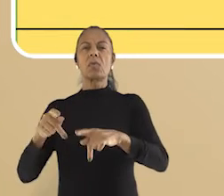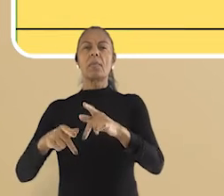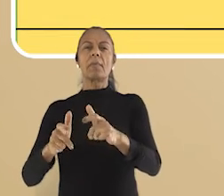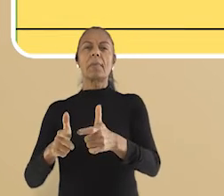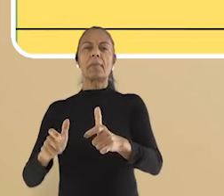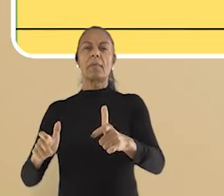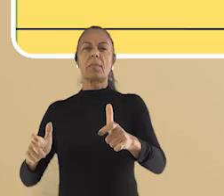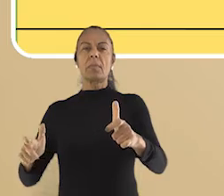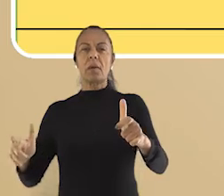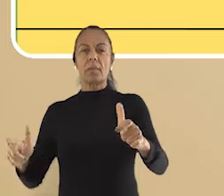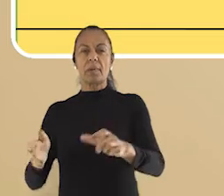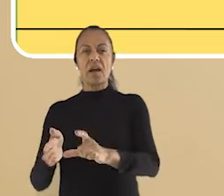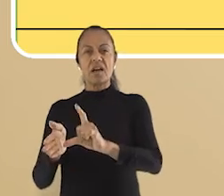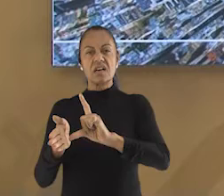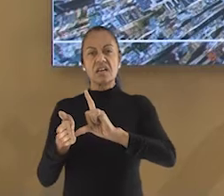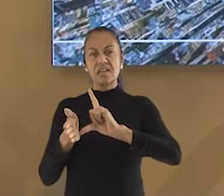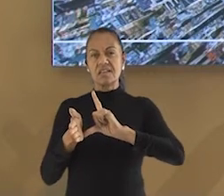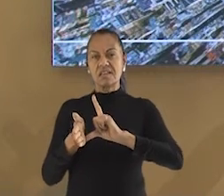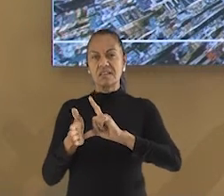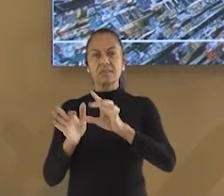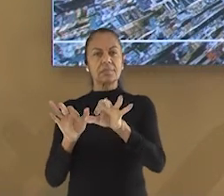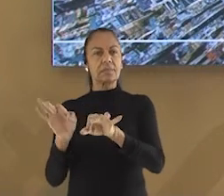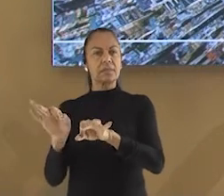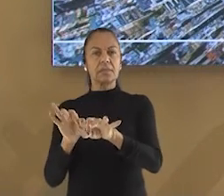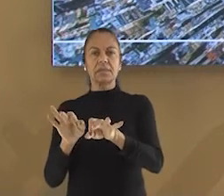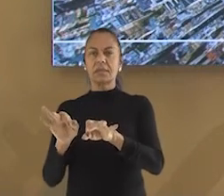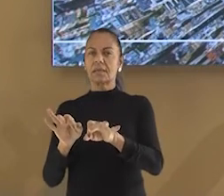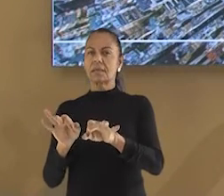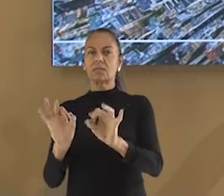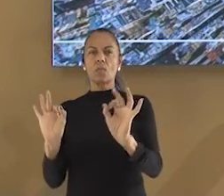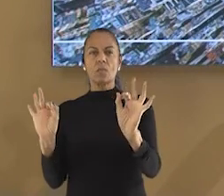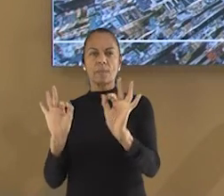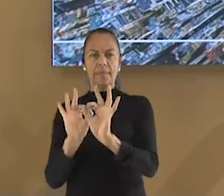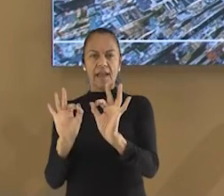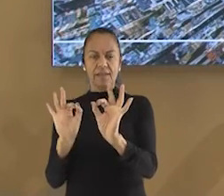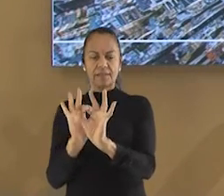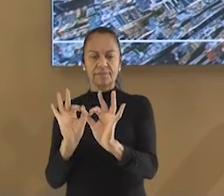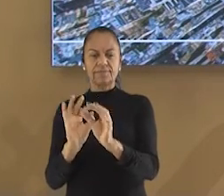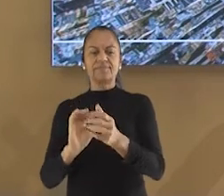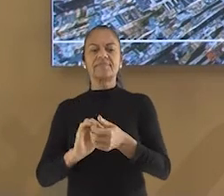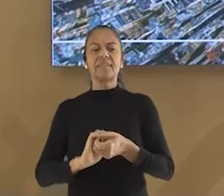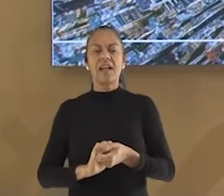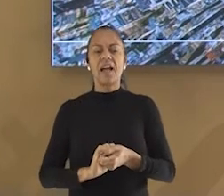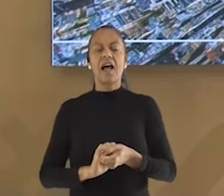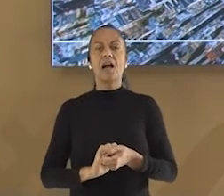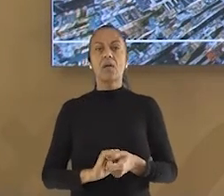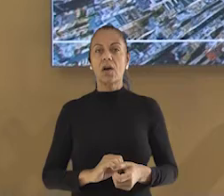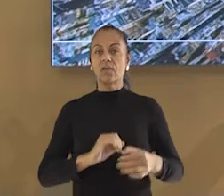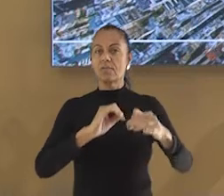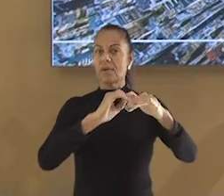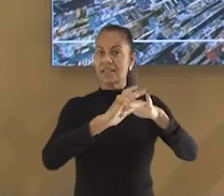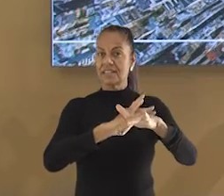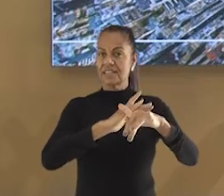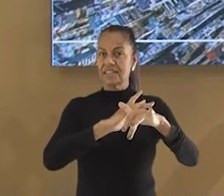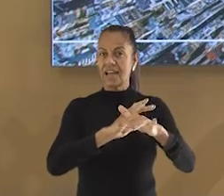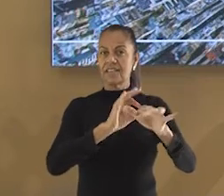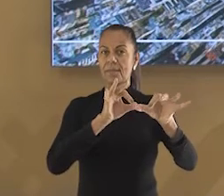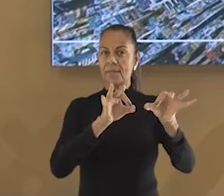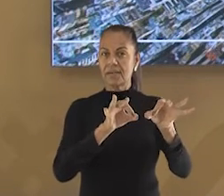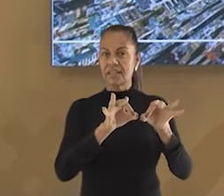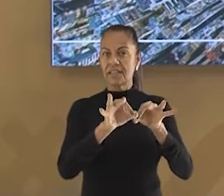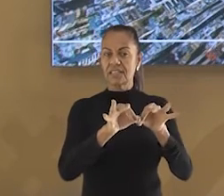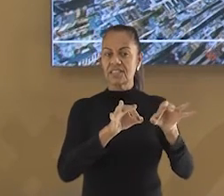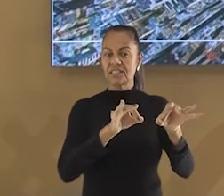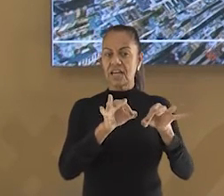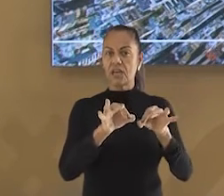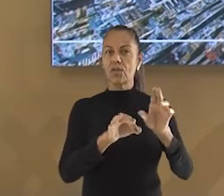nenhum planejamento urbano. Já uma cidade planejada, como o nome mesmo diz, tem tudo